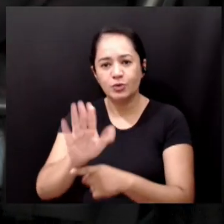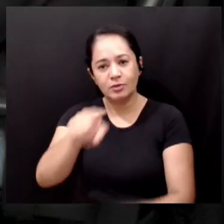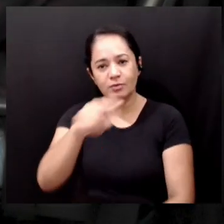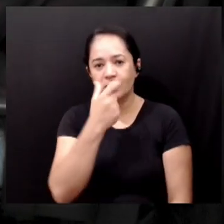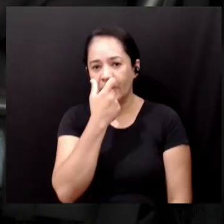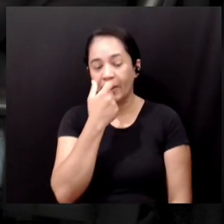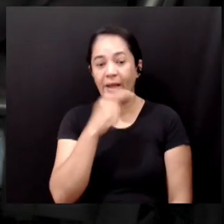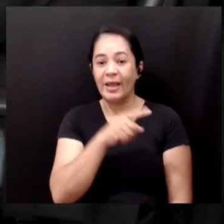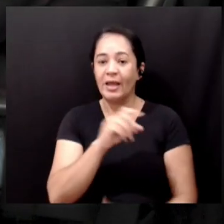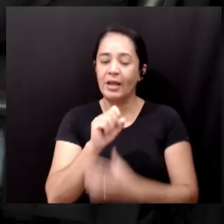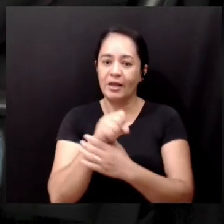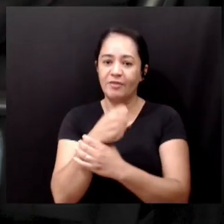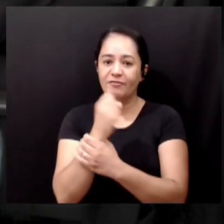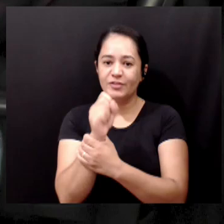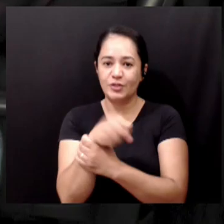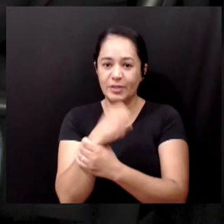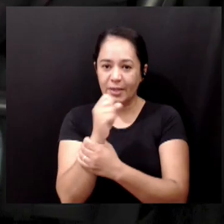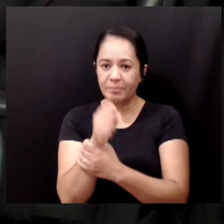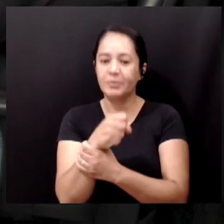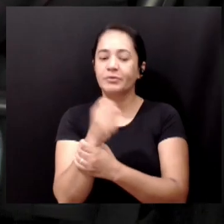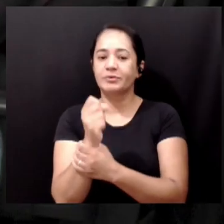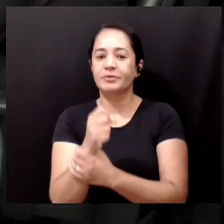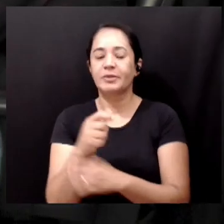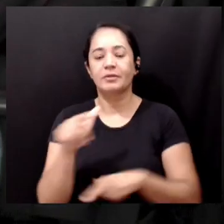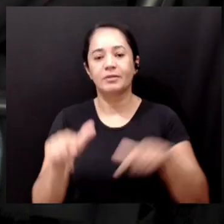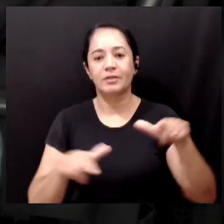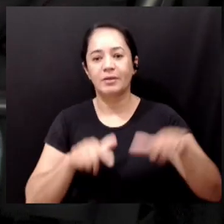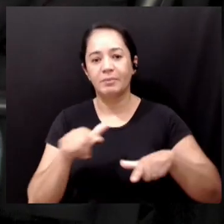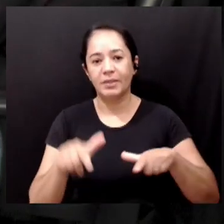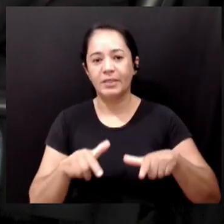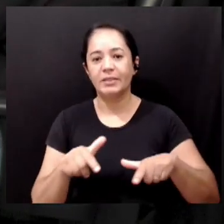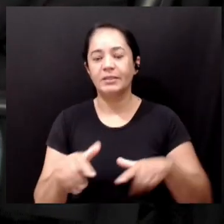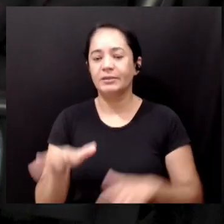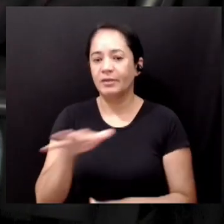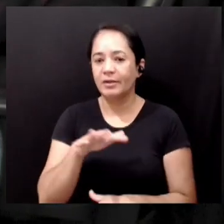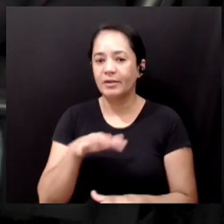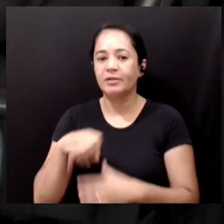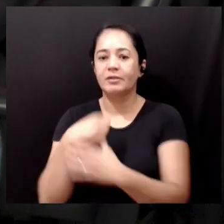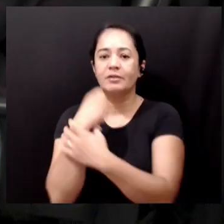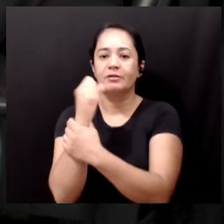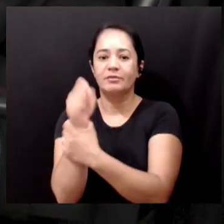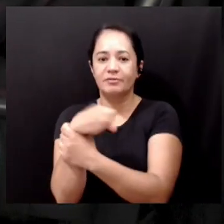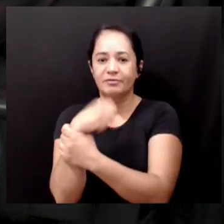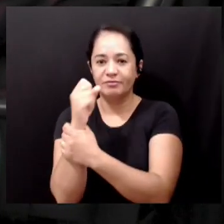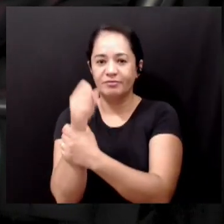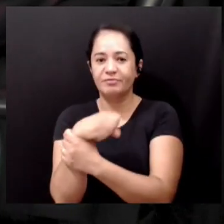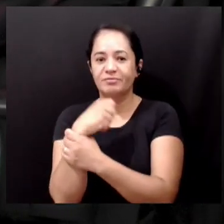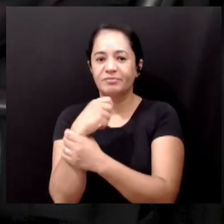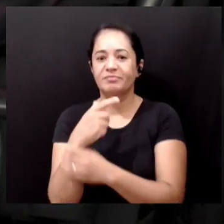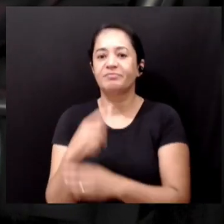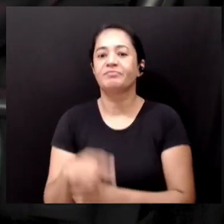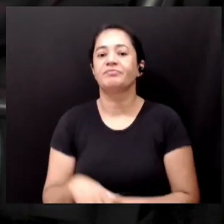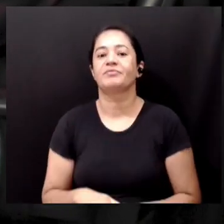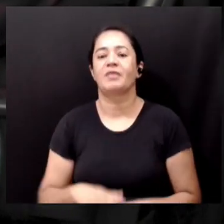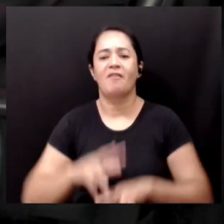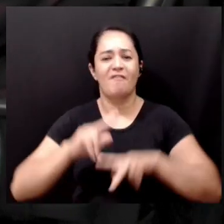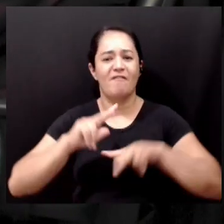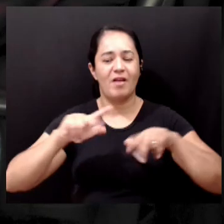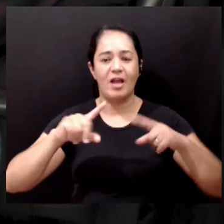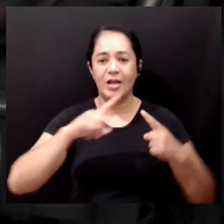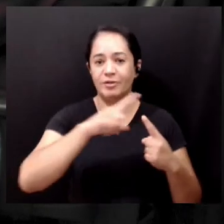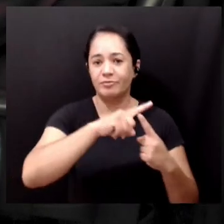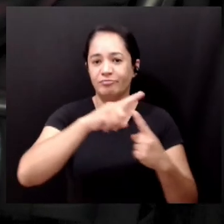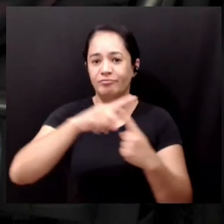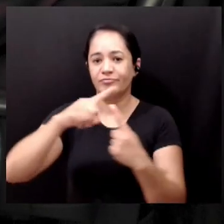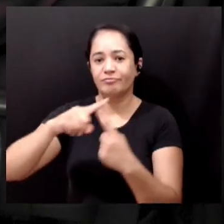hoje ela trabalha com fisioterapia, né? Faz negócio de laser, as coisas todas de atendimento. Entendi.